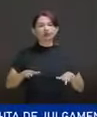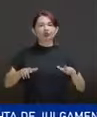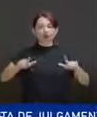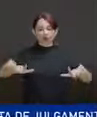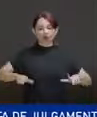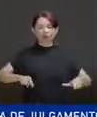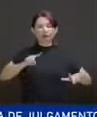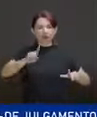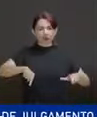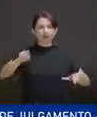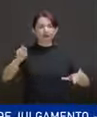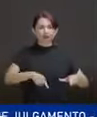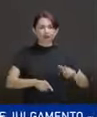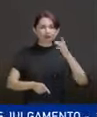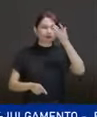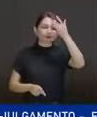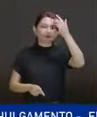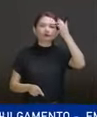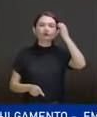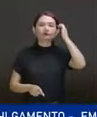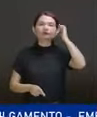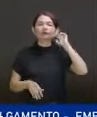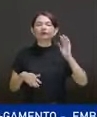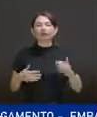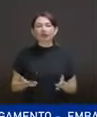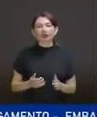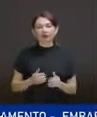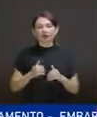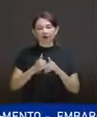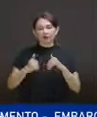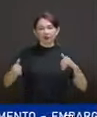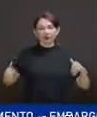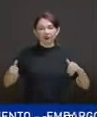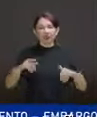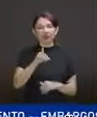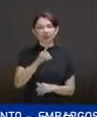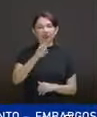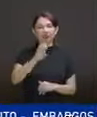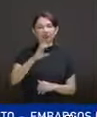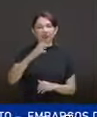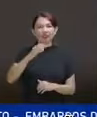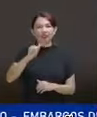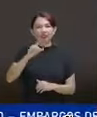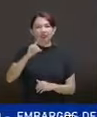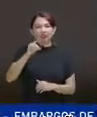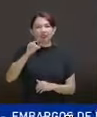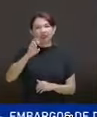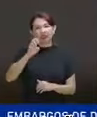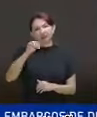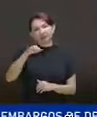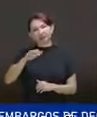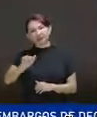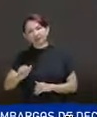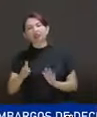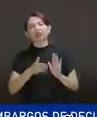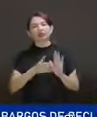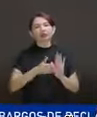tal distinção ela é suficiente para afastar a alegação de decadência na propositura da representação